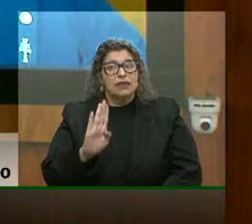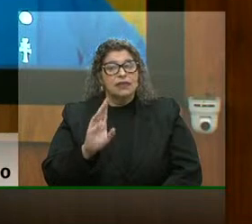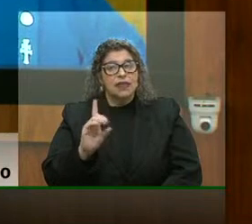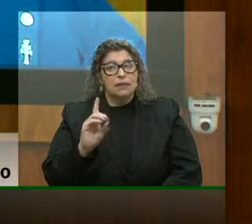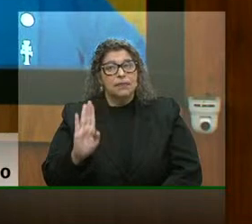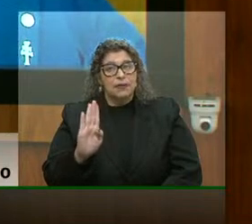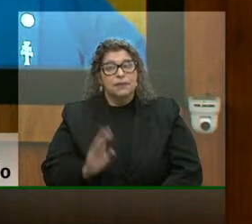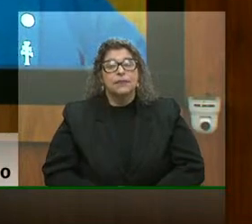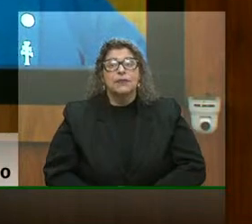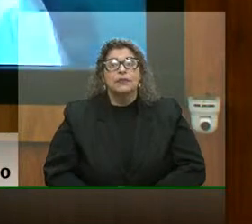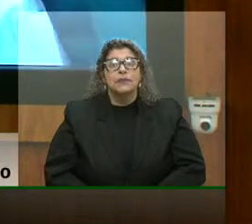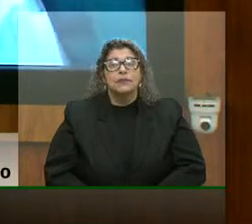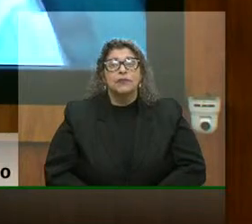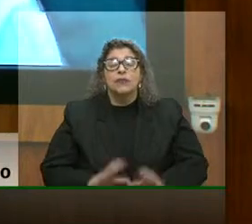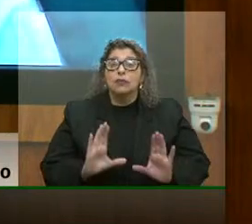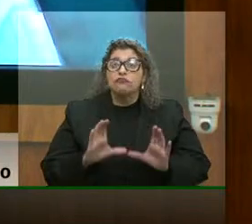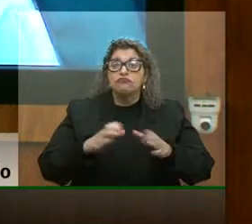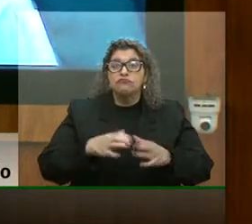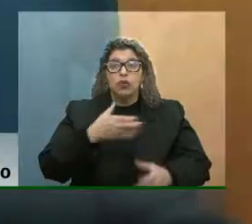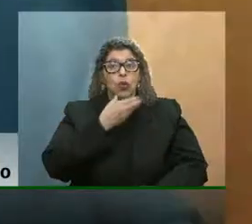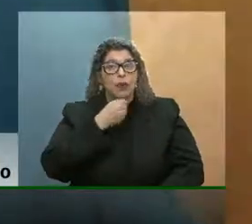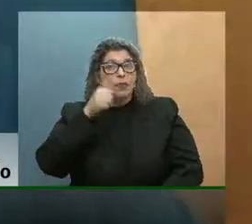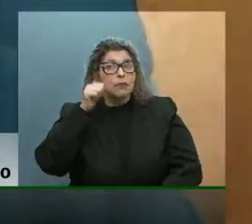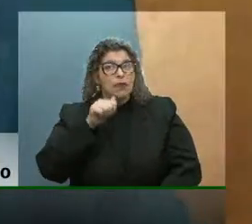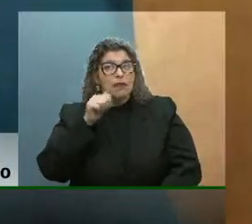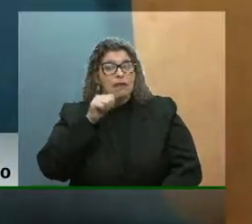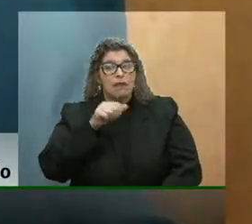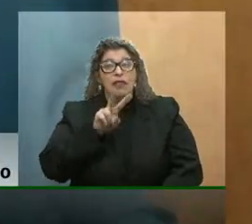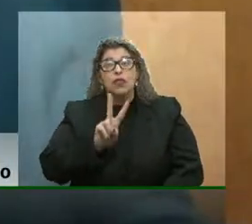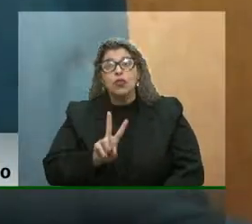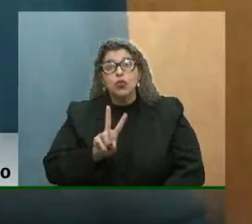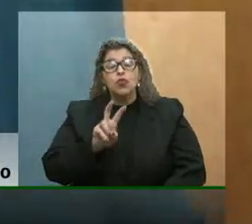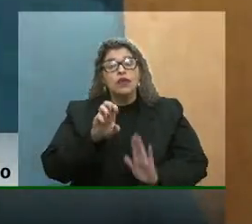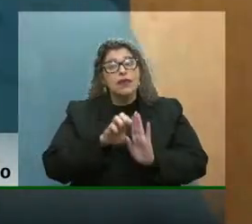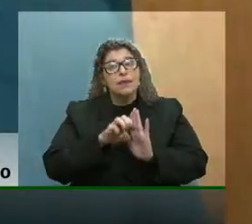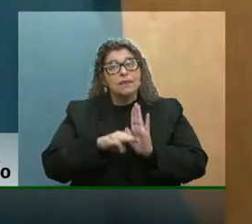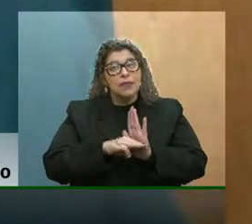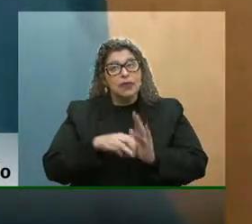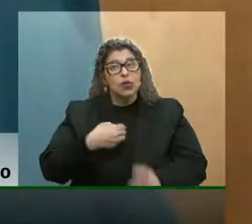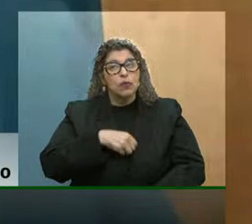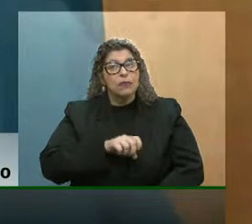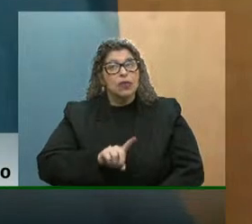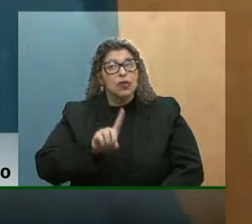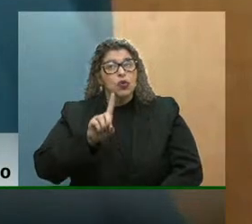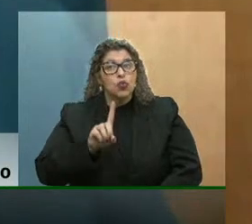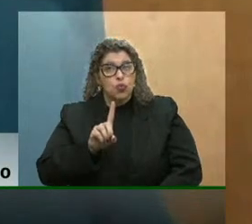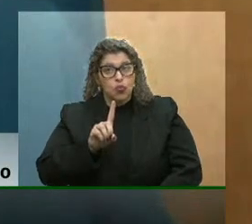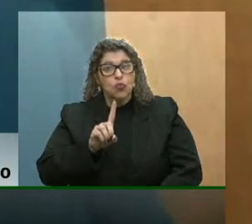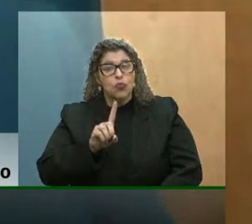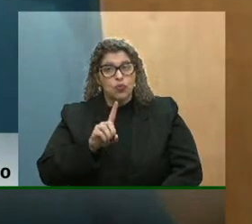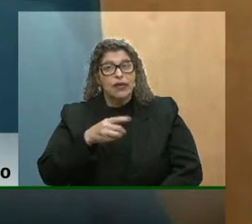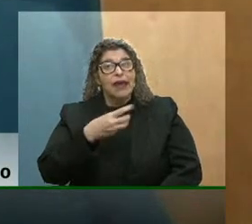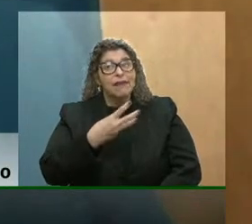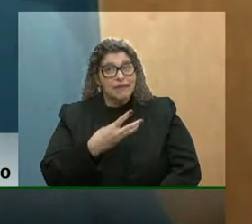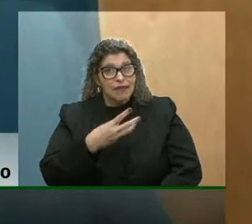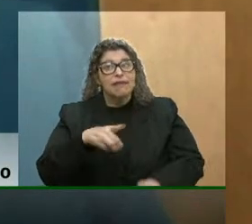Mais uma vez, saudação, presidente, colegas. Presidente, são duas emendas, a emenda 1 e a emenda